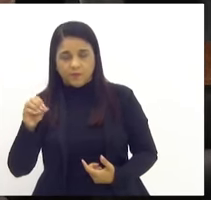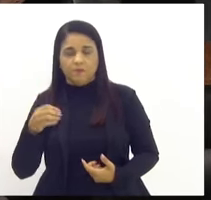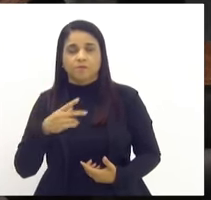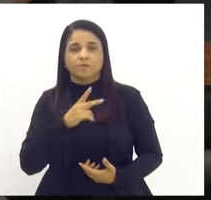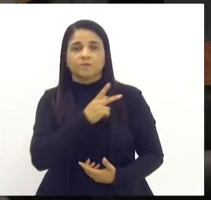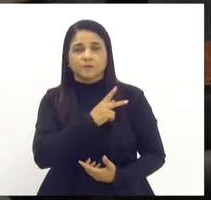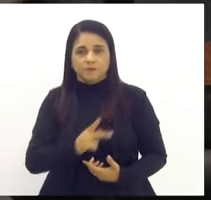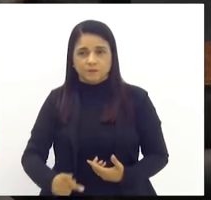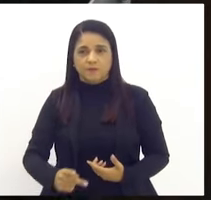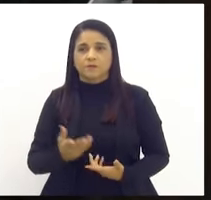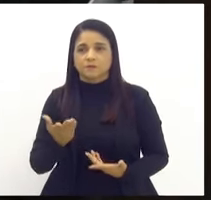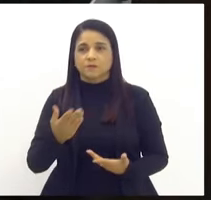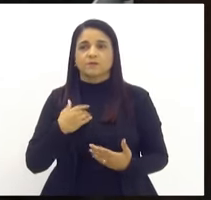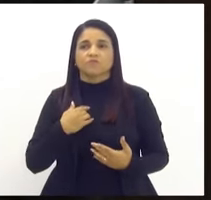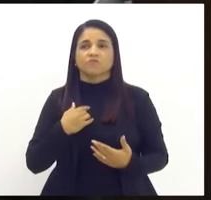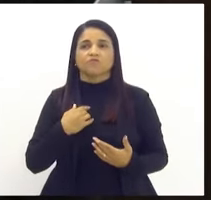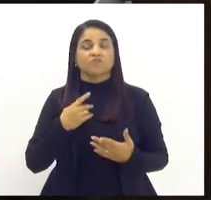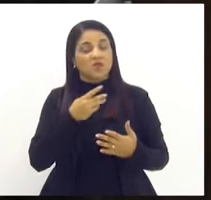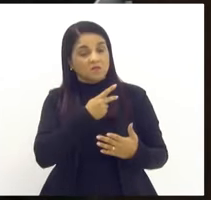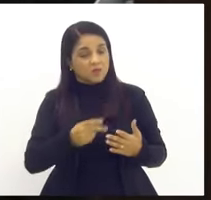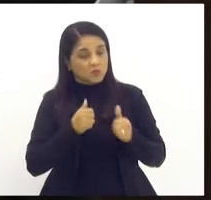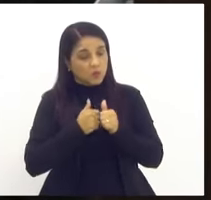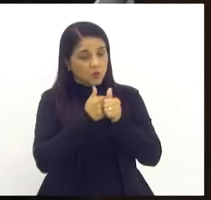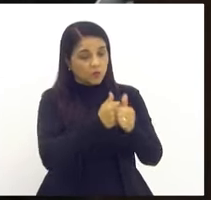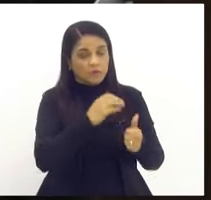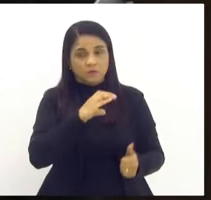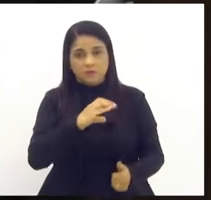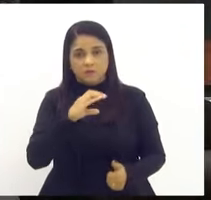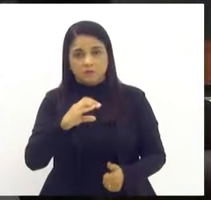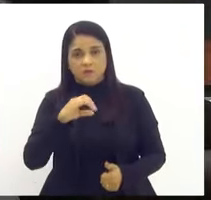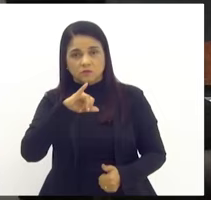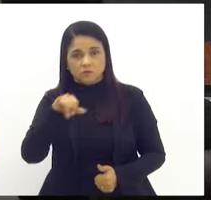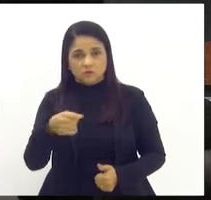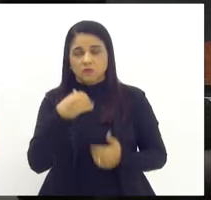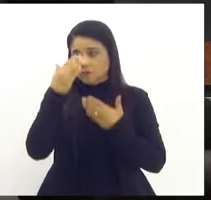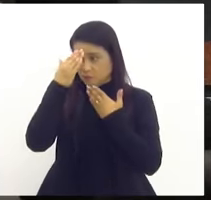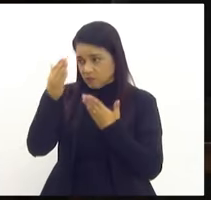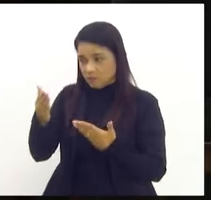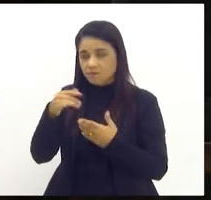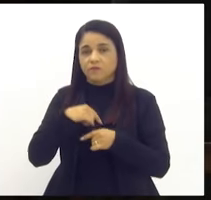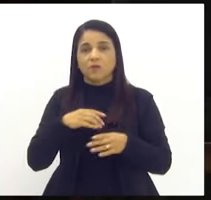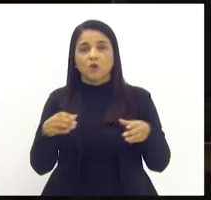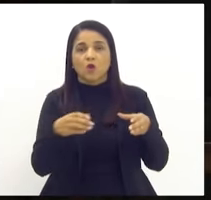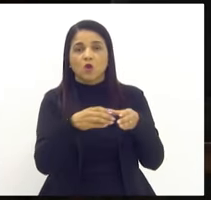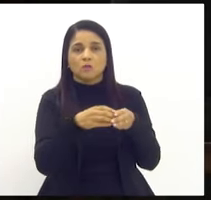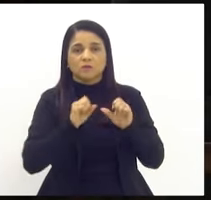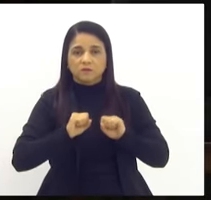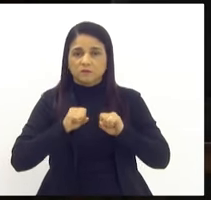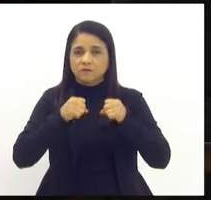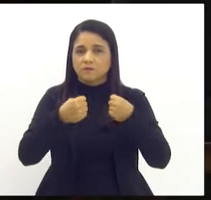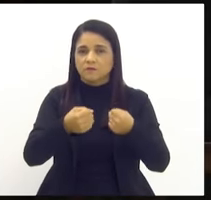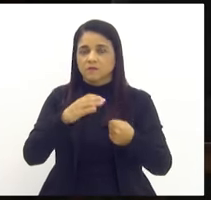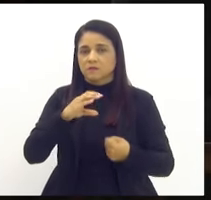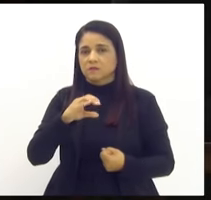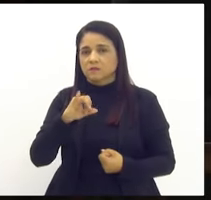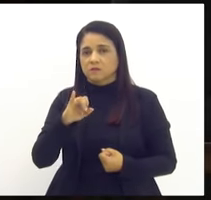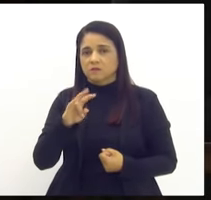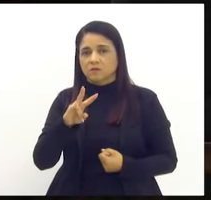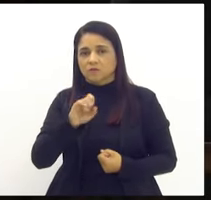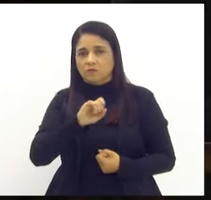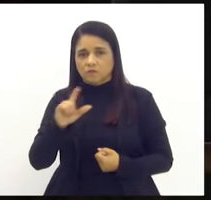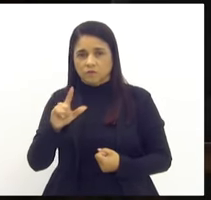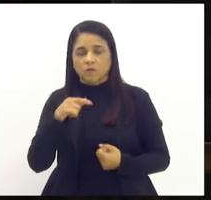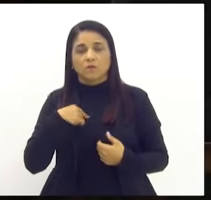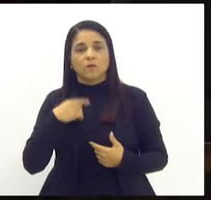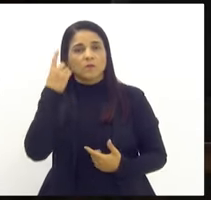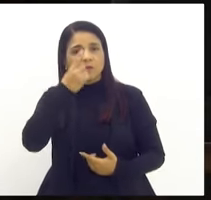Presidente Senor Presidente Acompanho a CJ Muito obrigado Deputado pela comissão de Defesa Civil Deputado